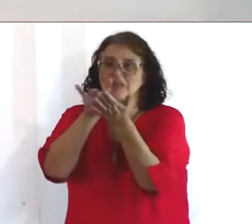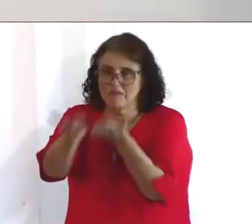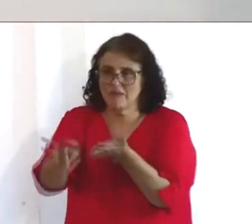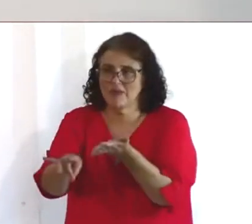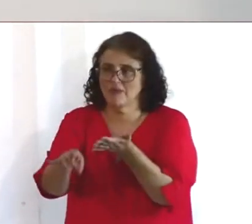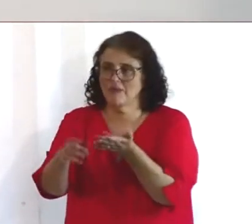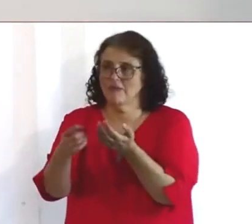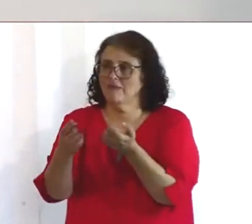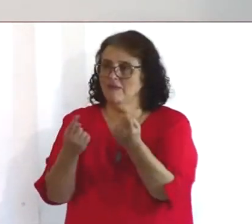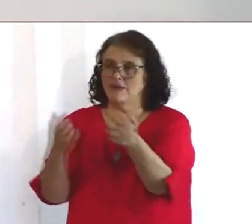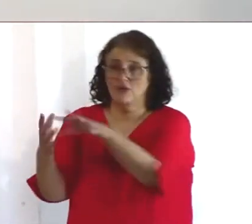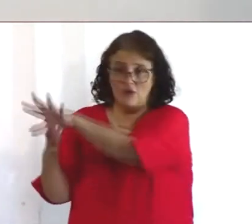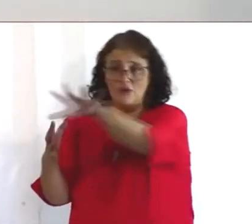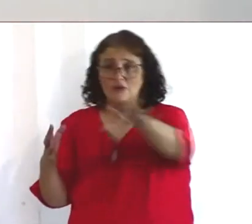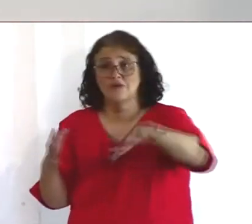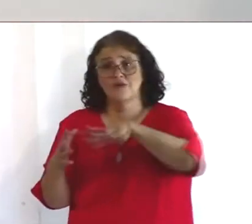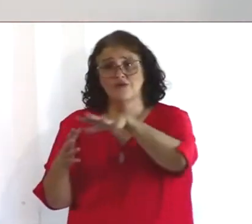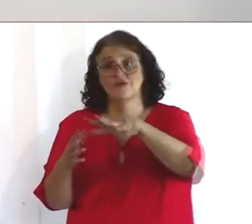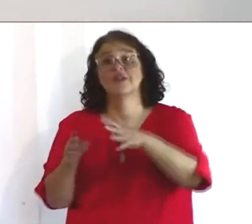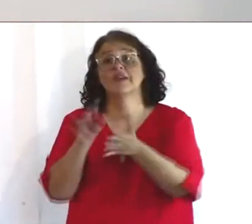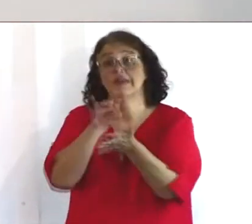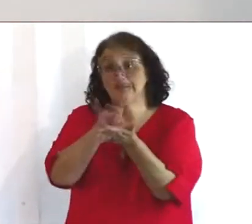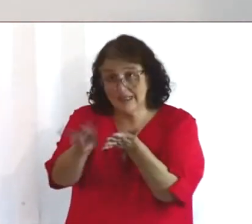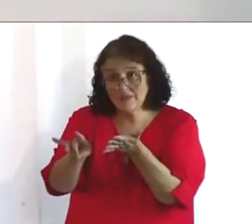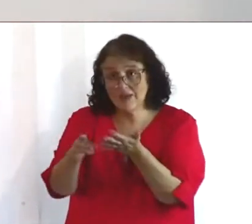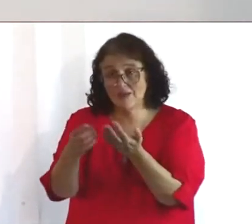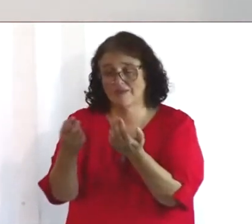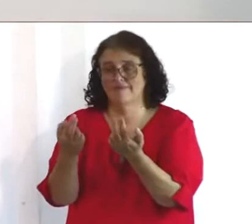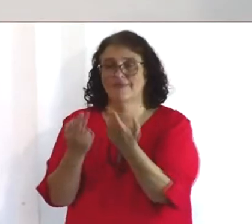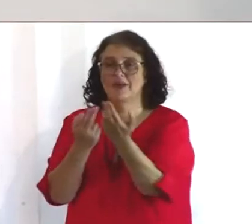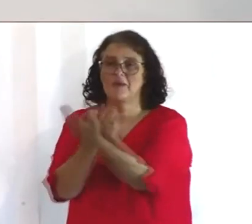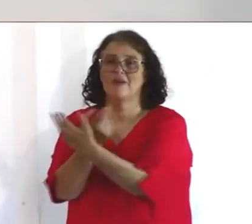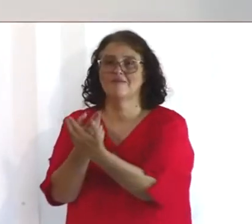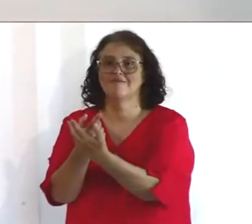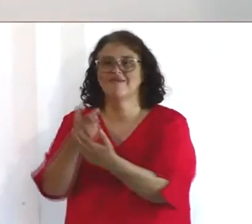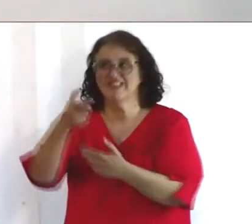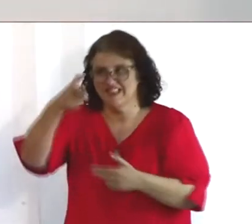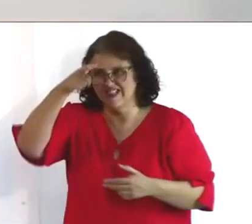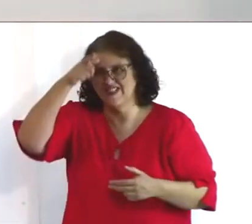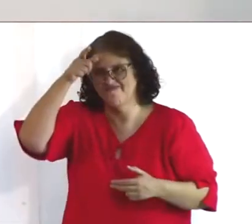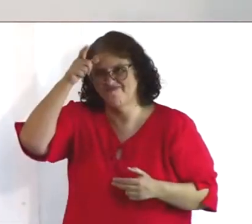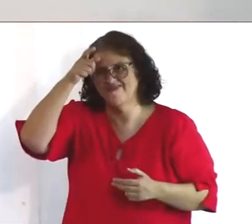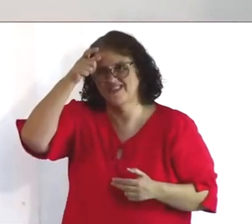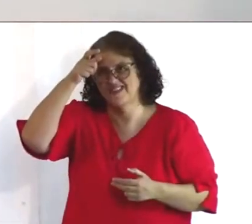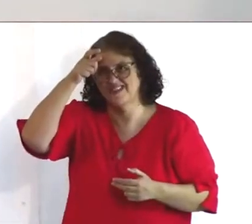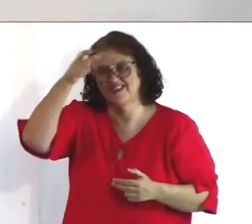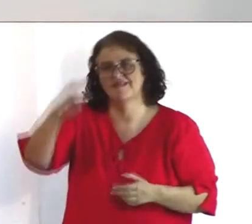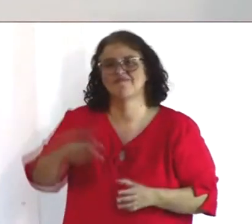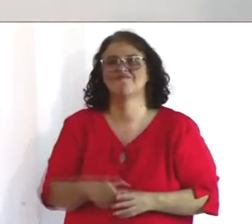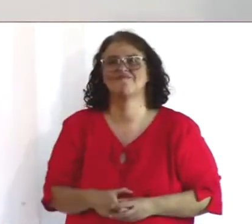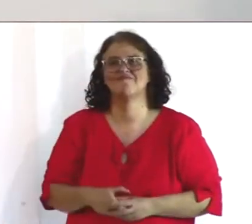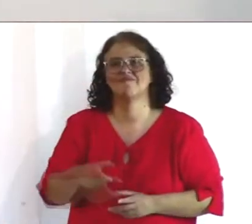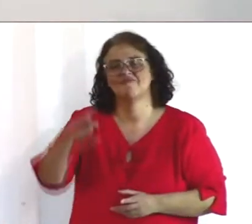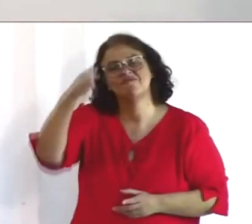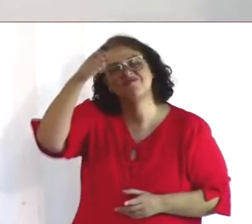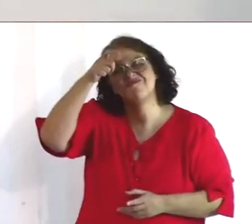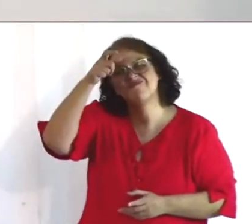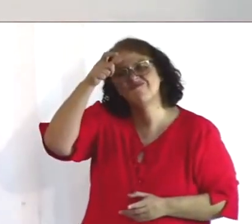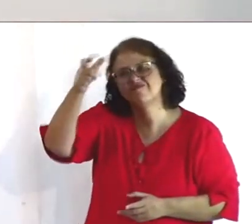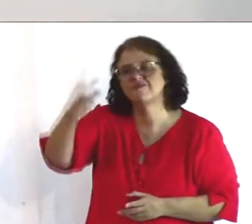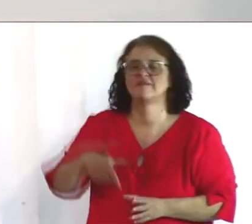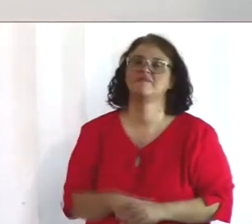Satanás. E se ele puder, ele fará o que ele puder conosco. Deixa eu dizer uma coisa